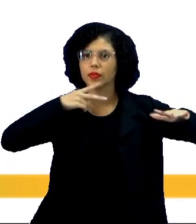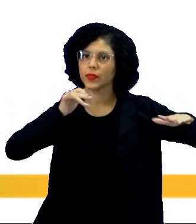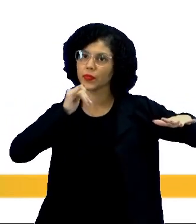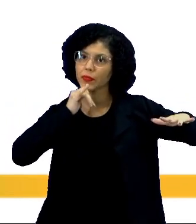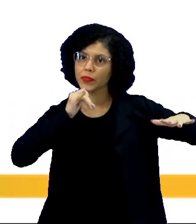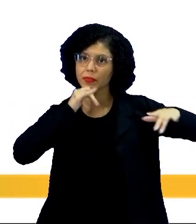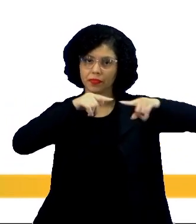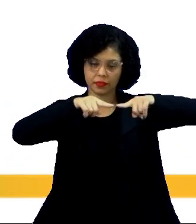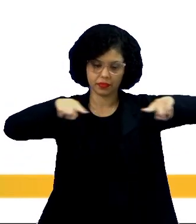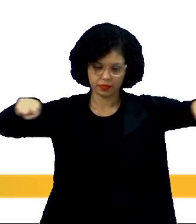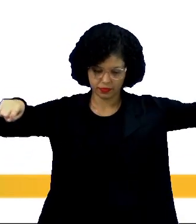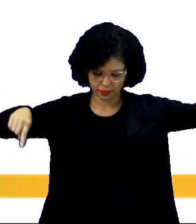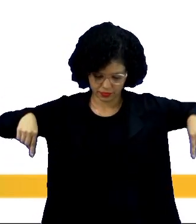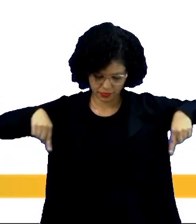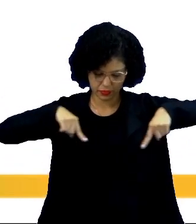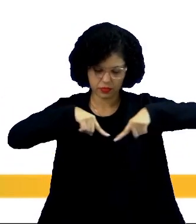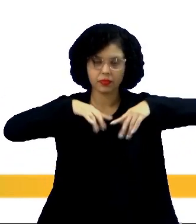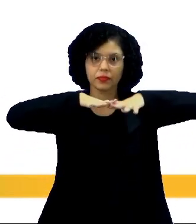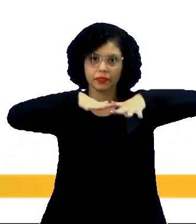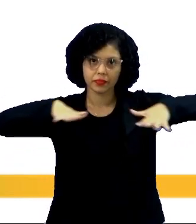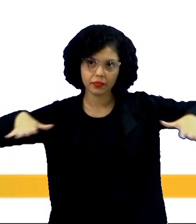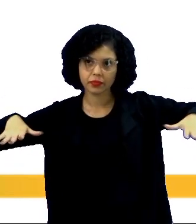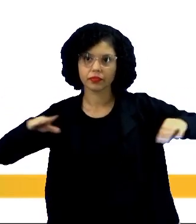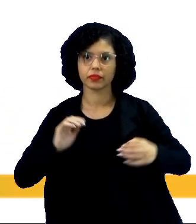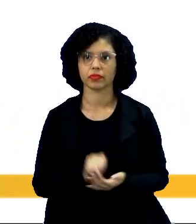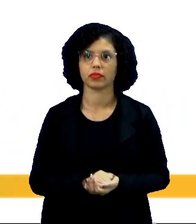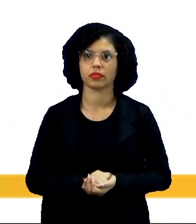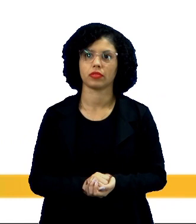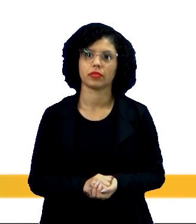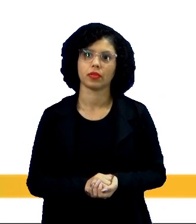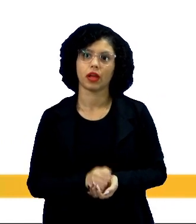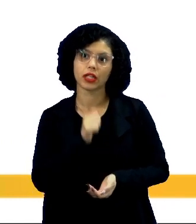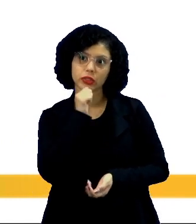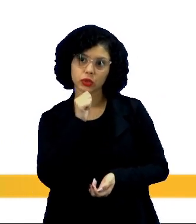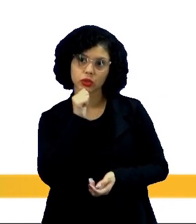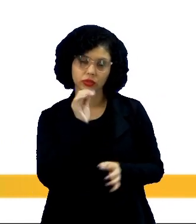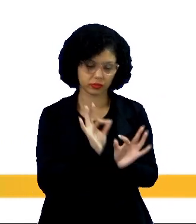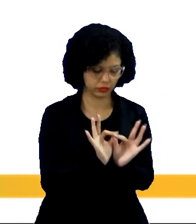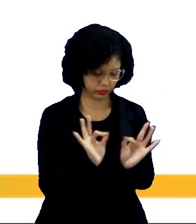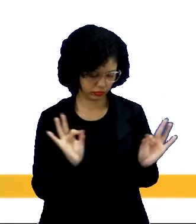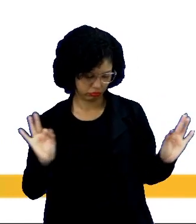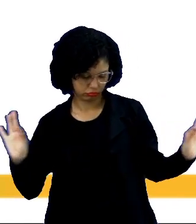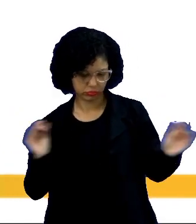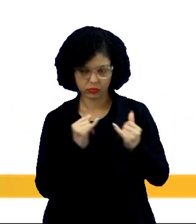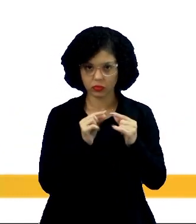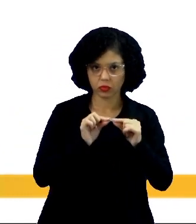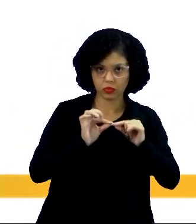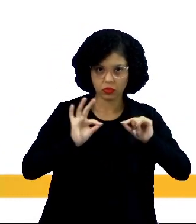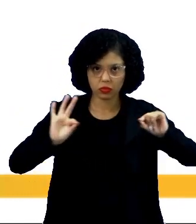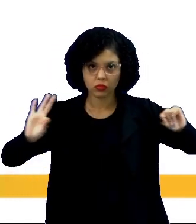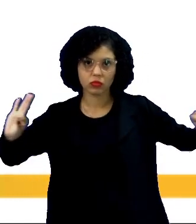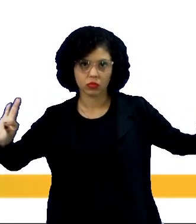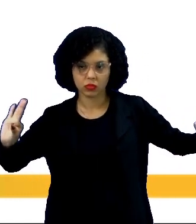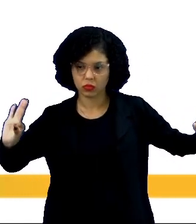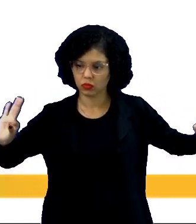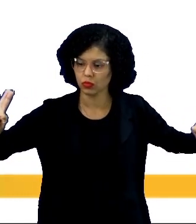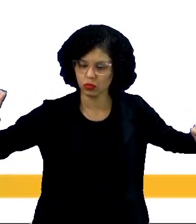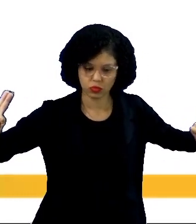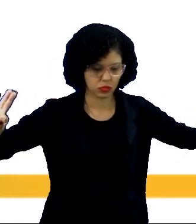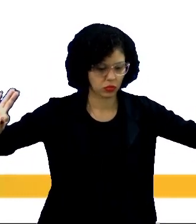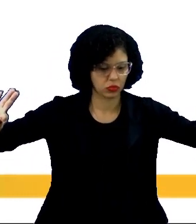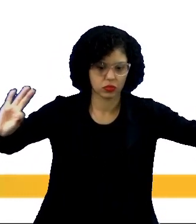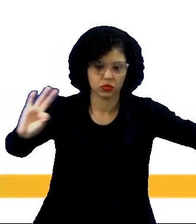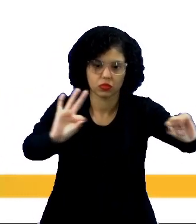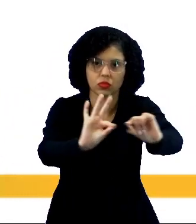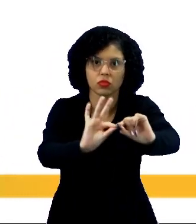seja, né, aquela parte lá plana, e o perímetro é a medida do comprimento de um contorno.